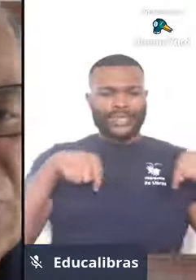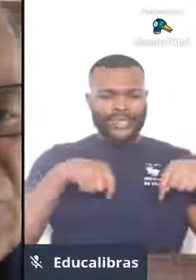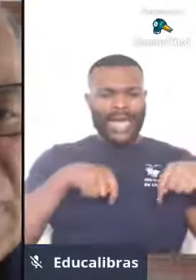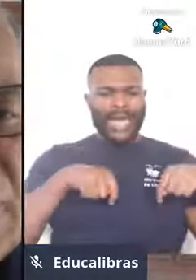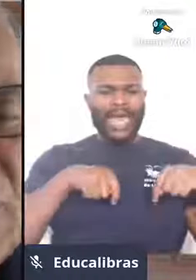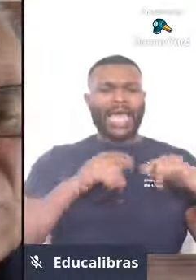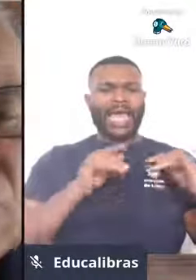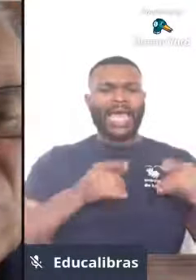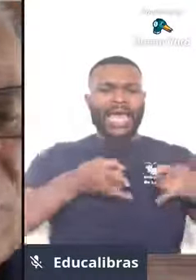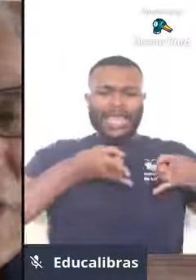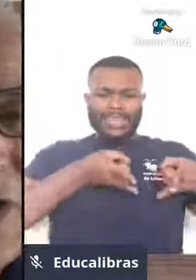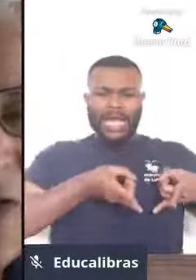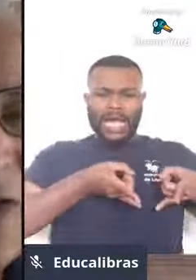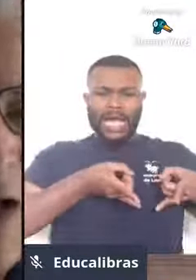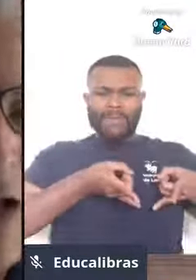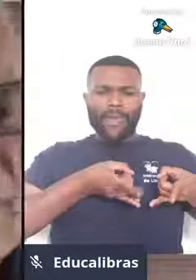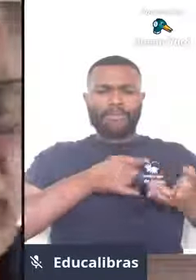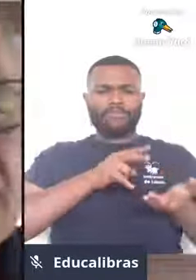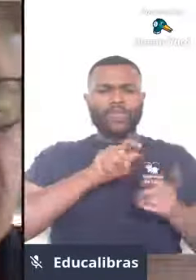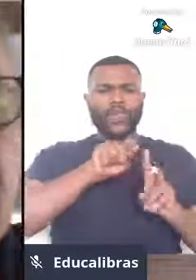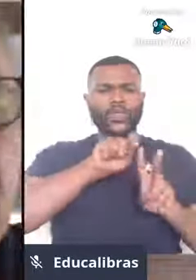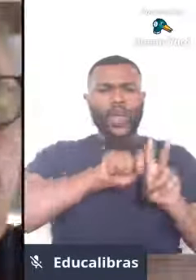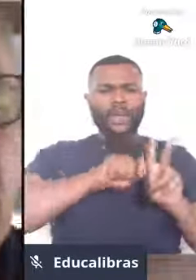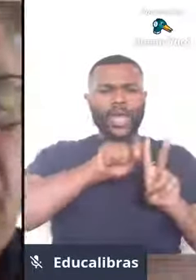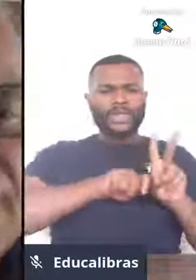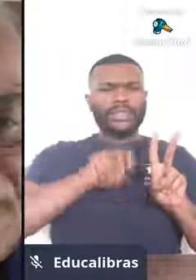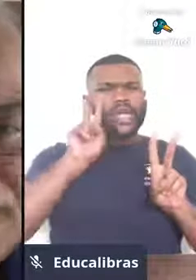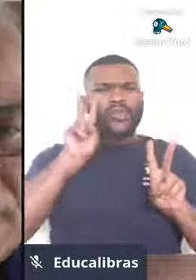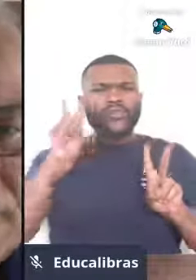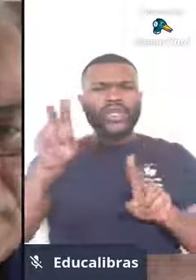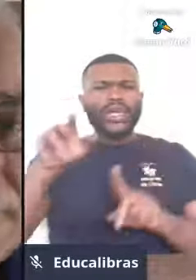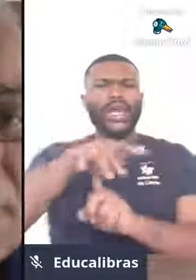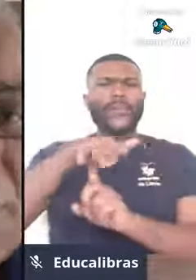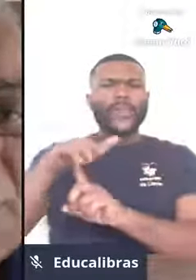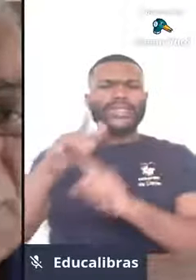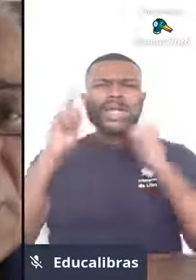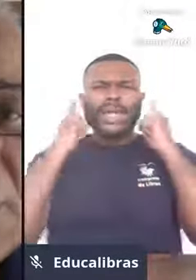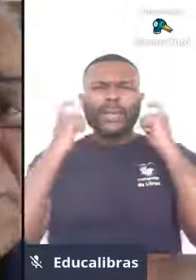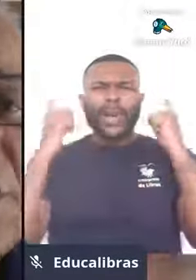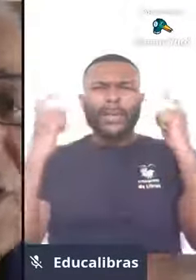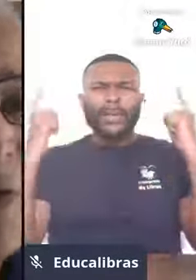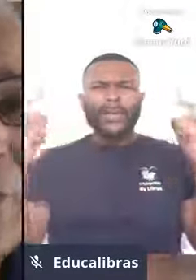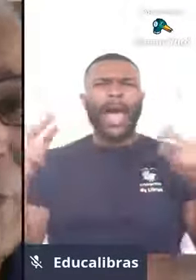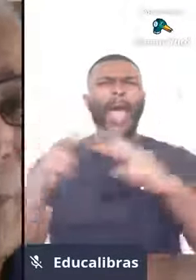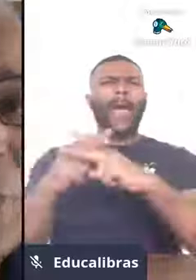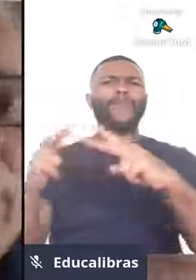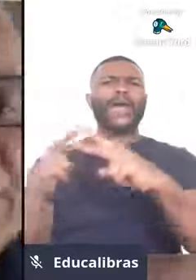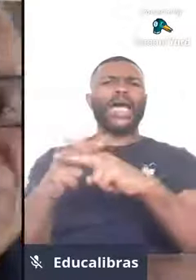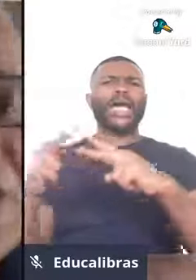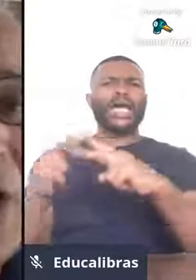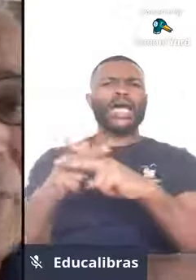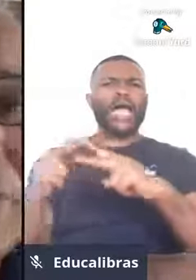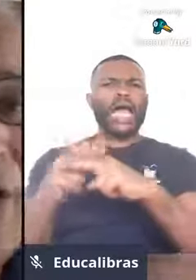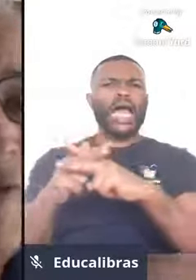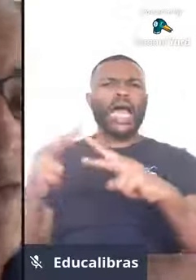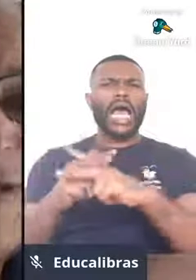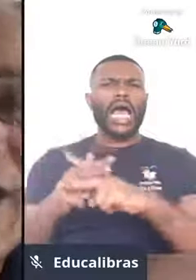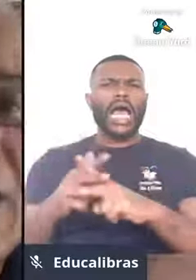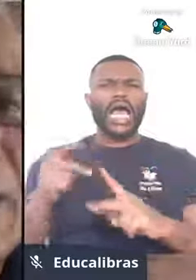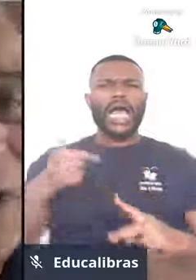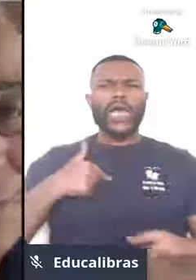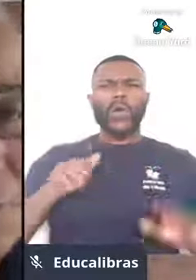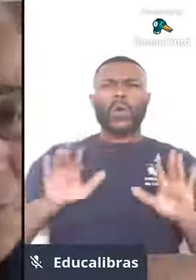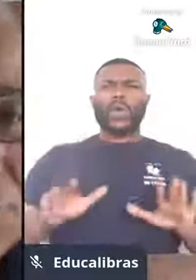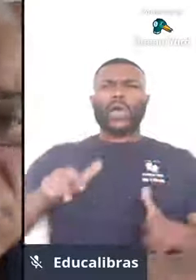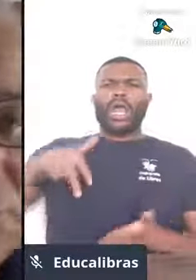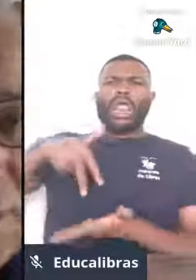de paraplegia, e eu escutei uma gritaria lá na praça, que era briga. Cid, eu bati a mão e eu levantei da